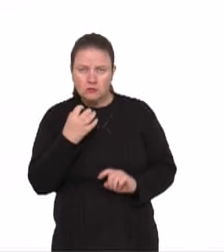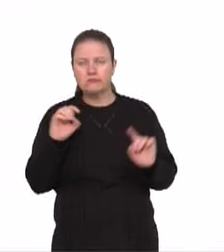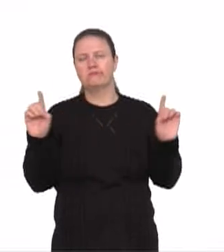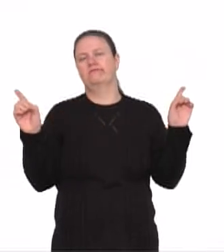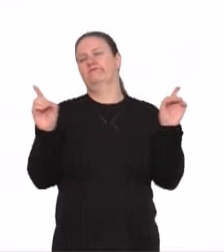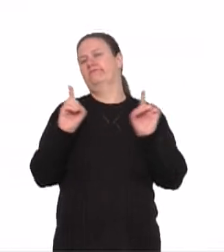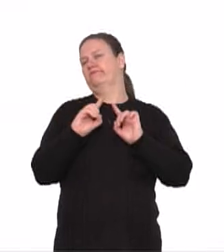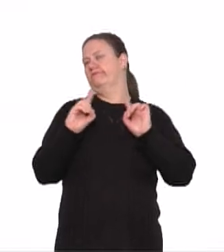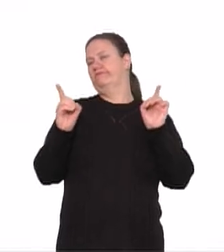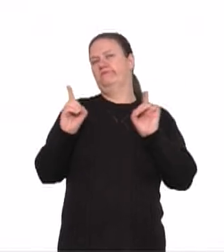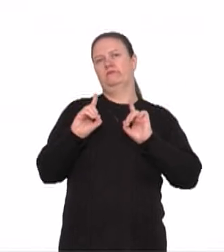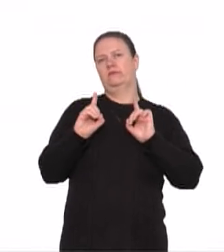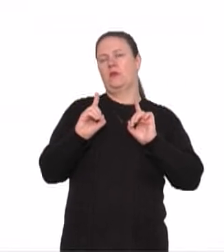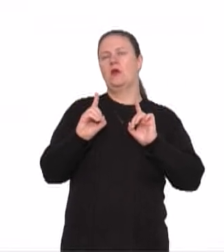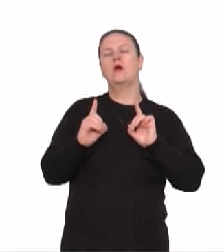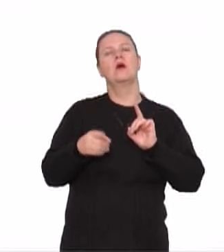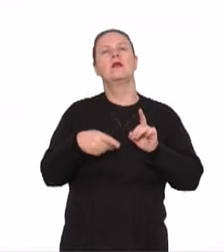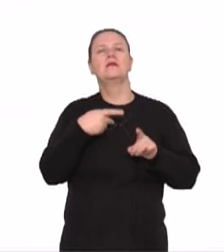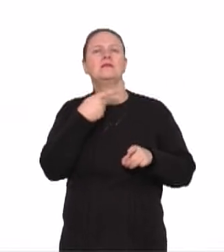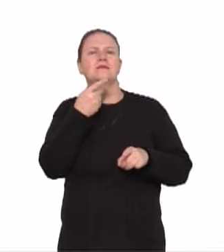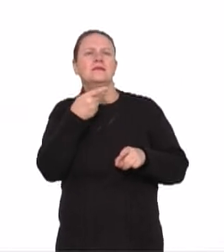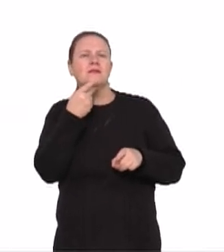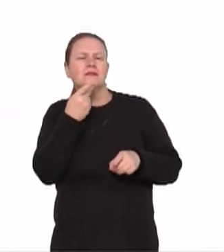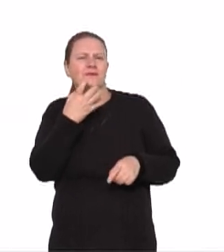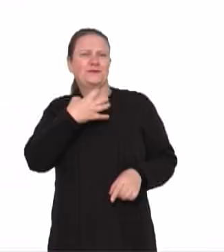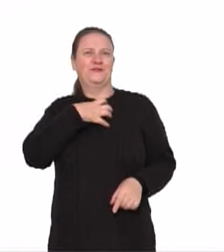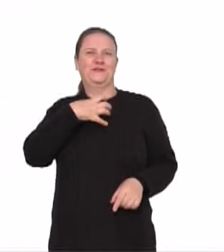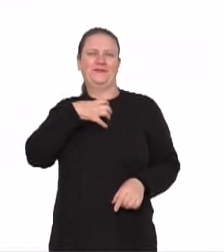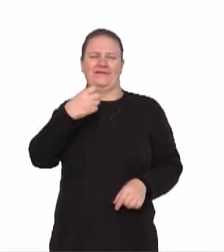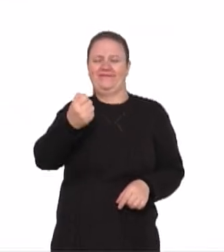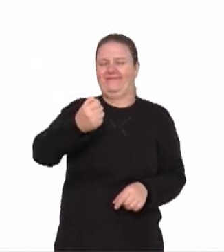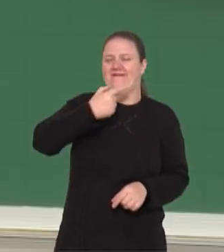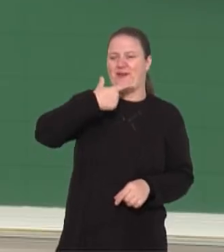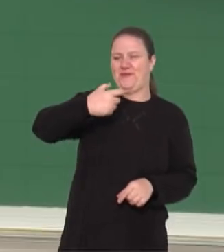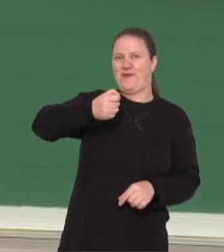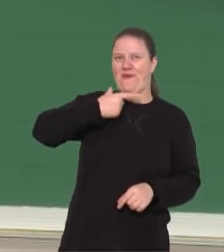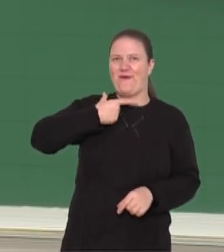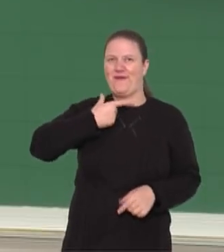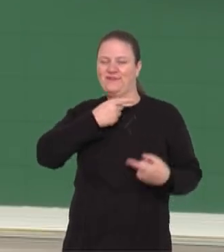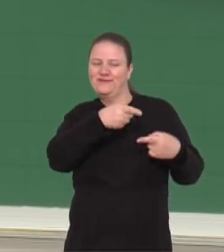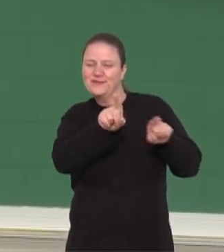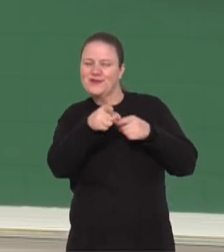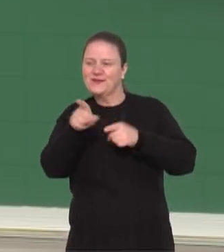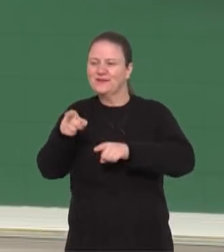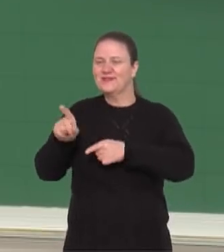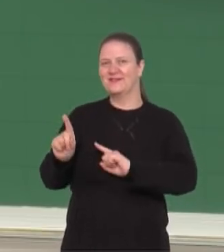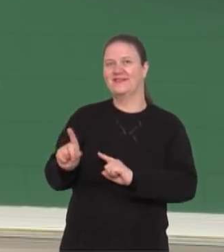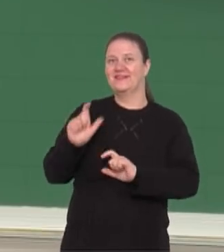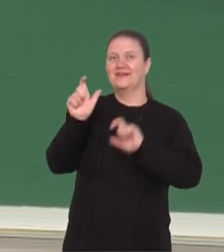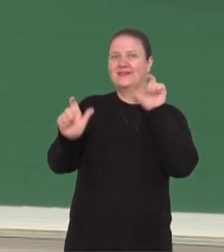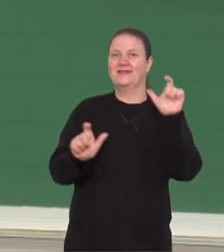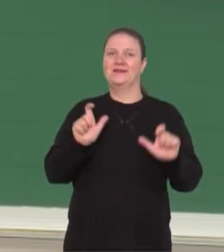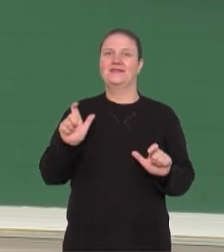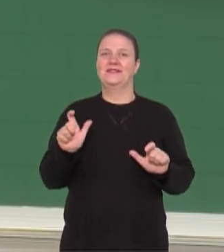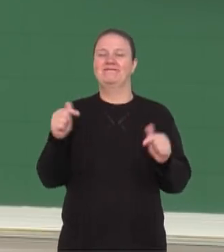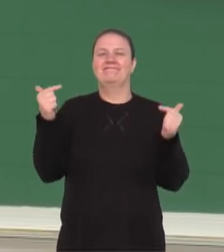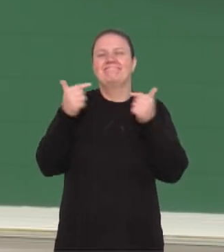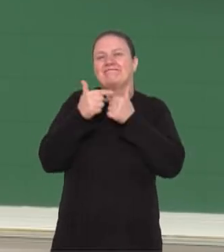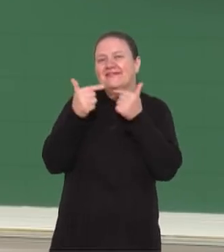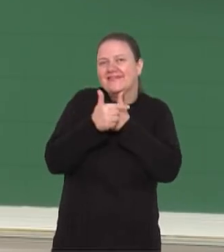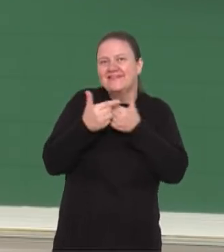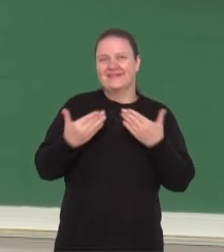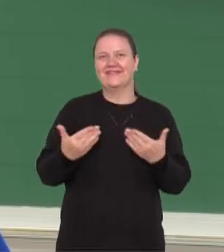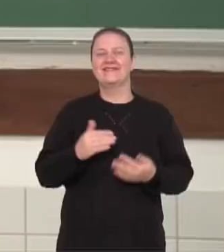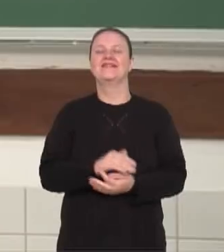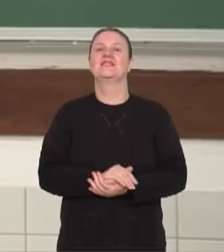fatos com seriedade. Inclusive, ela tem a intenção de provocar o humor nas pessoas, né? De ser cômica e etc.